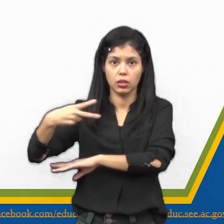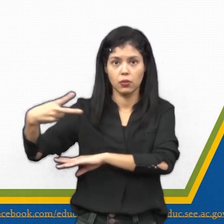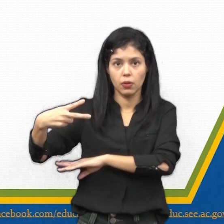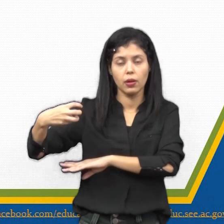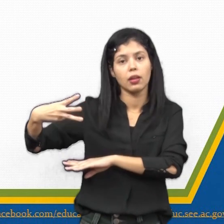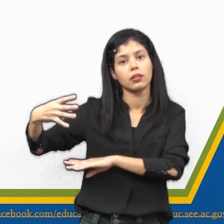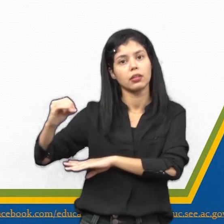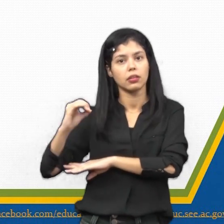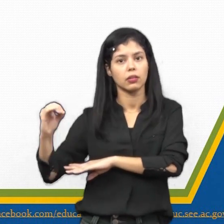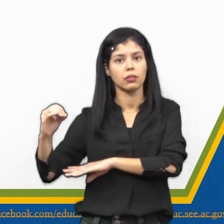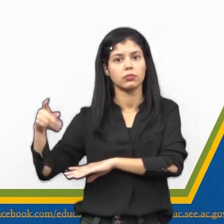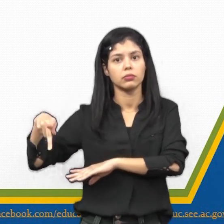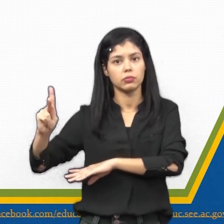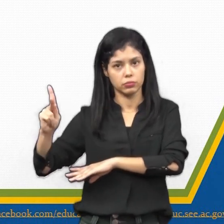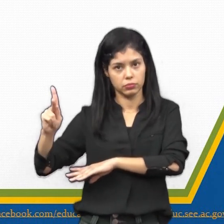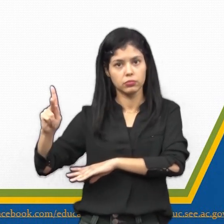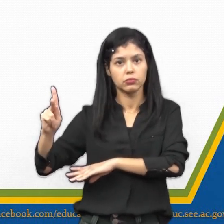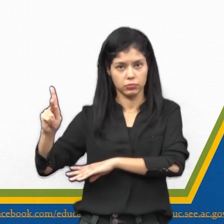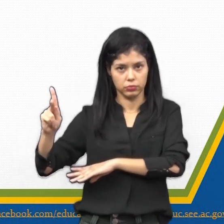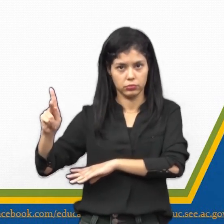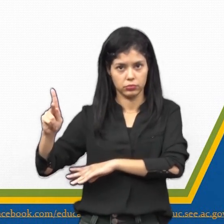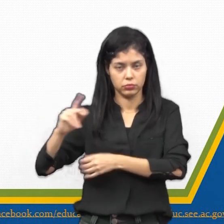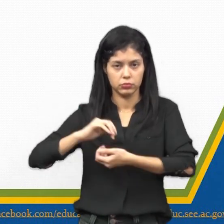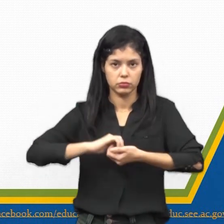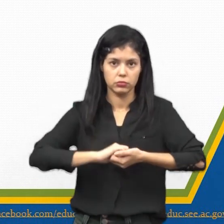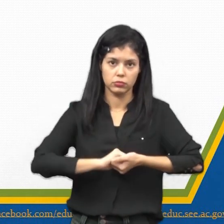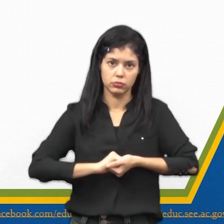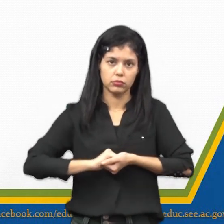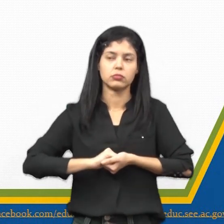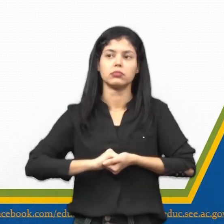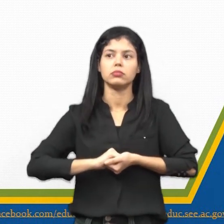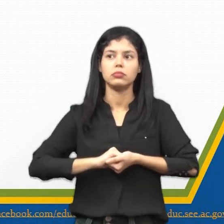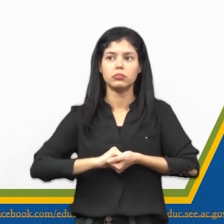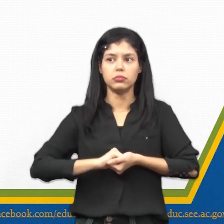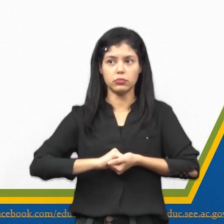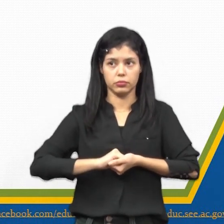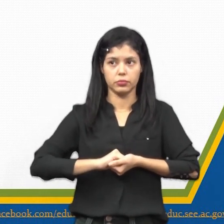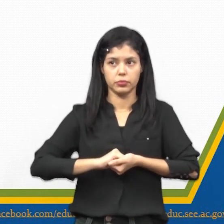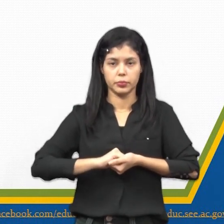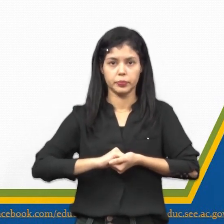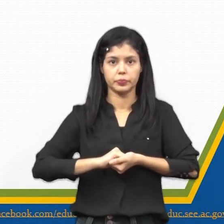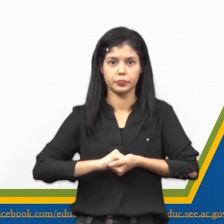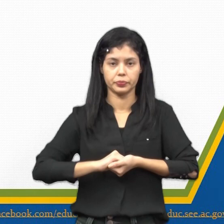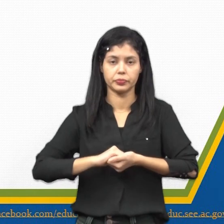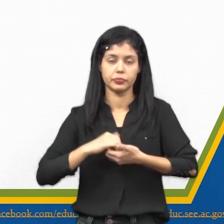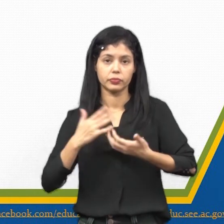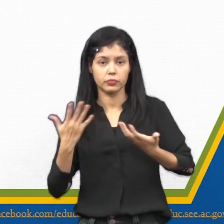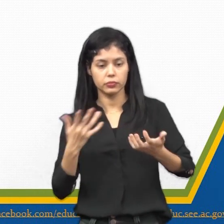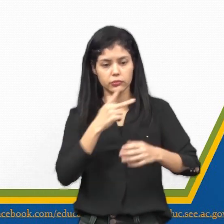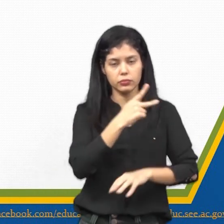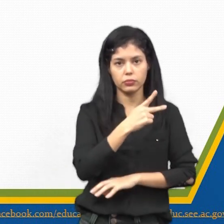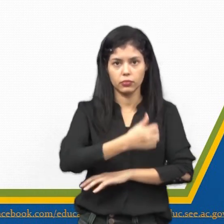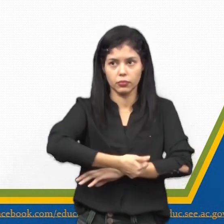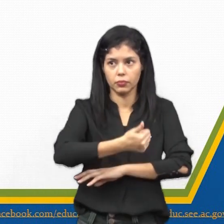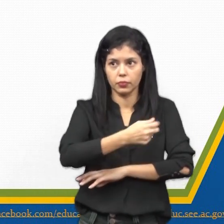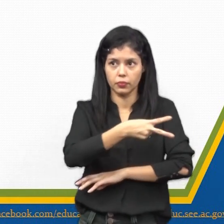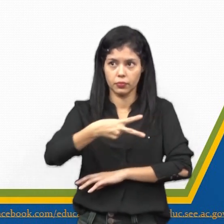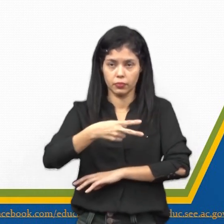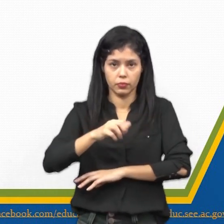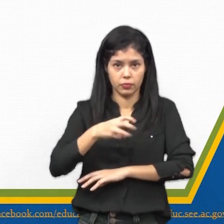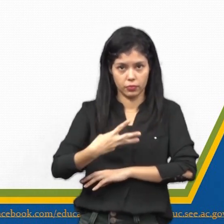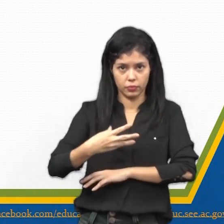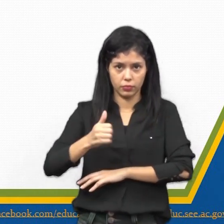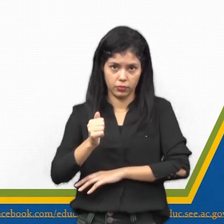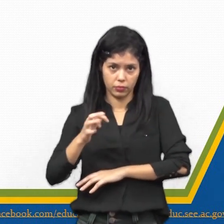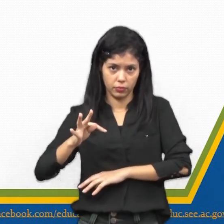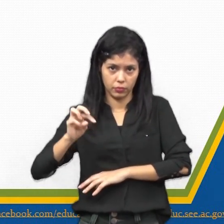Celsius mais 273, sendo igual a 300 Kelvin. E a minha pressão 1 é igual a